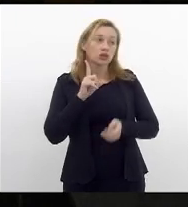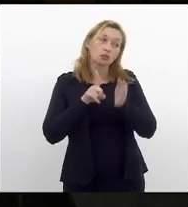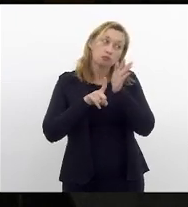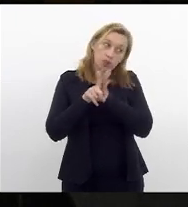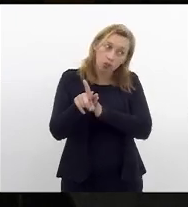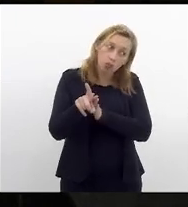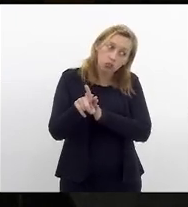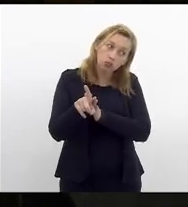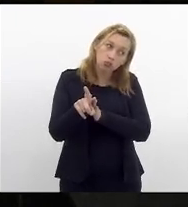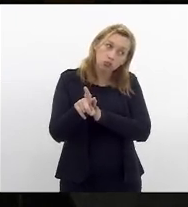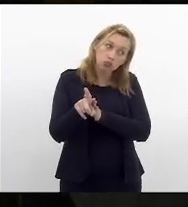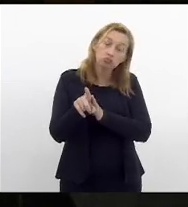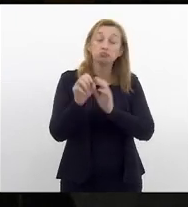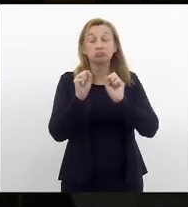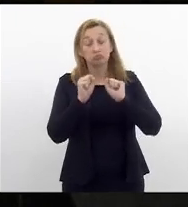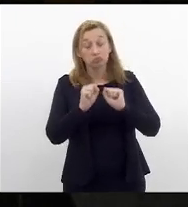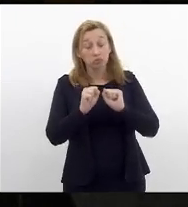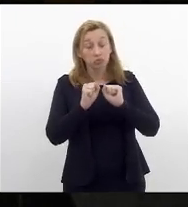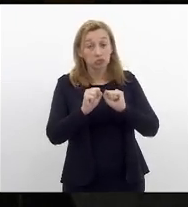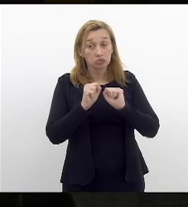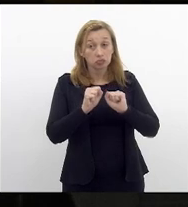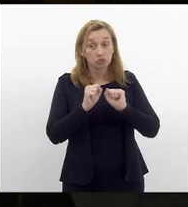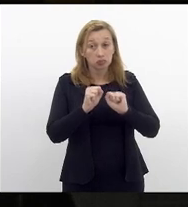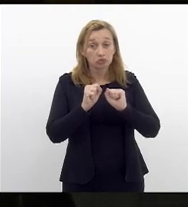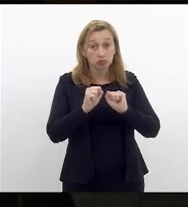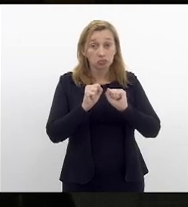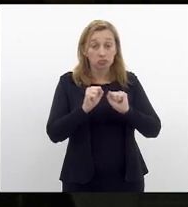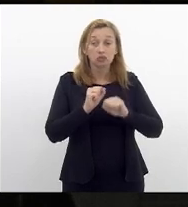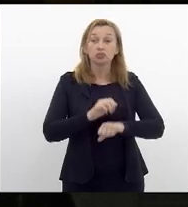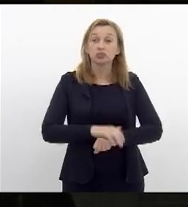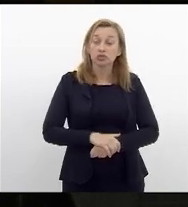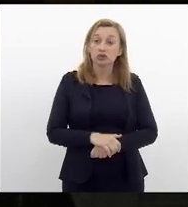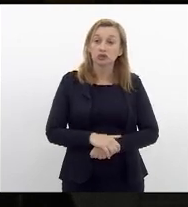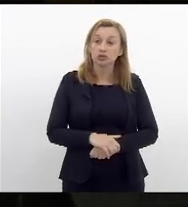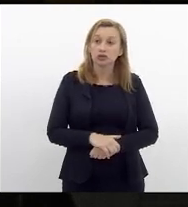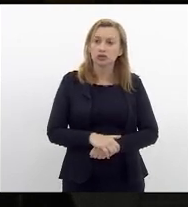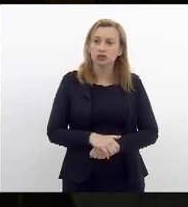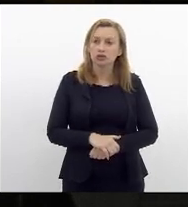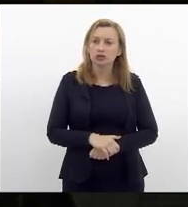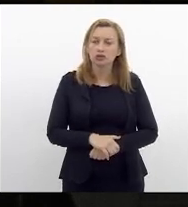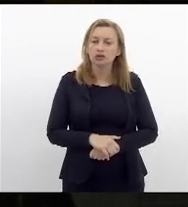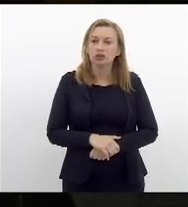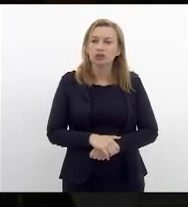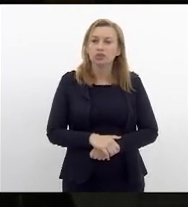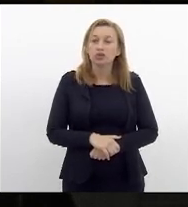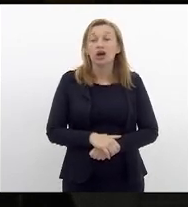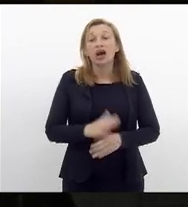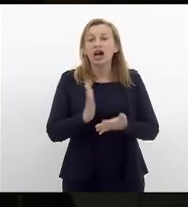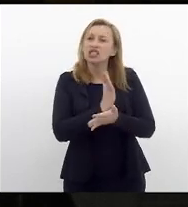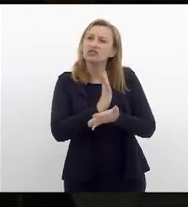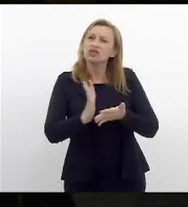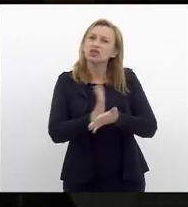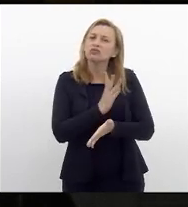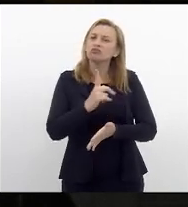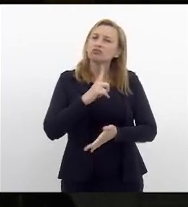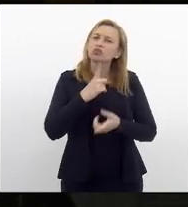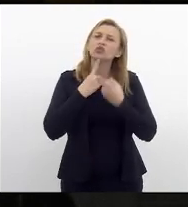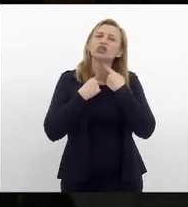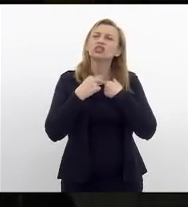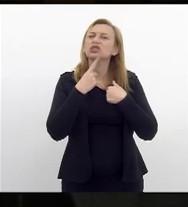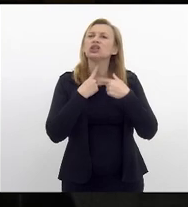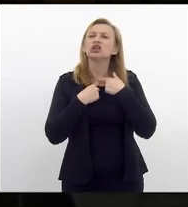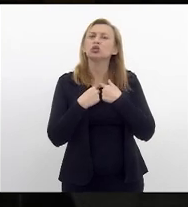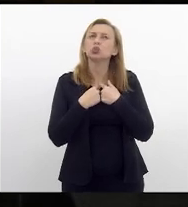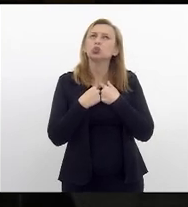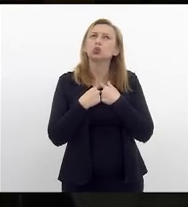perguntado, poderia até ter uma aferição melhor. Às vezes eu tenho vontade até, senhor